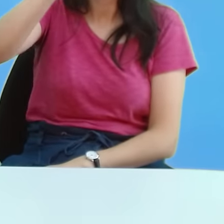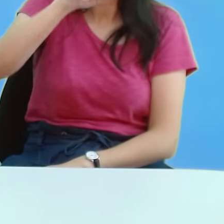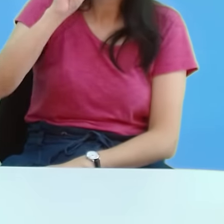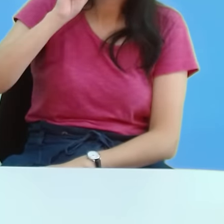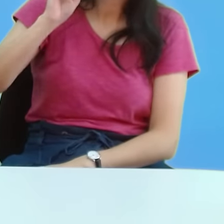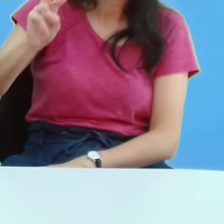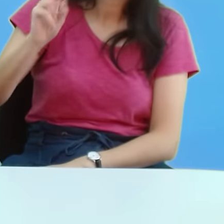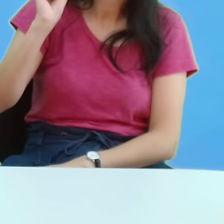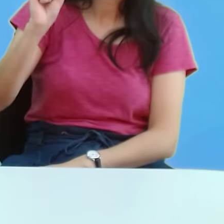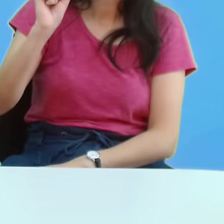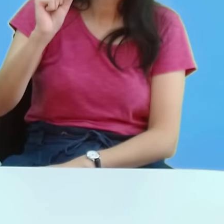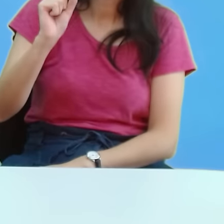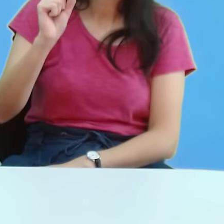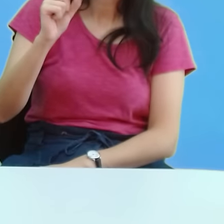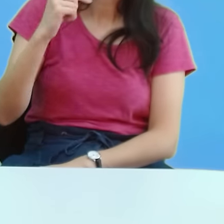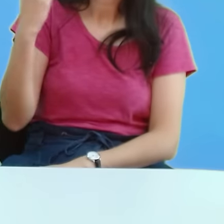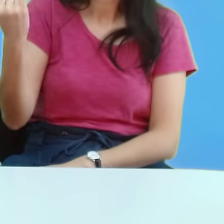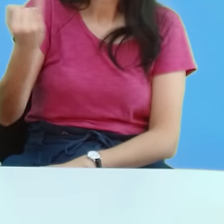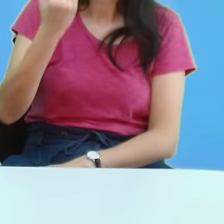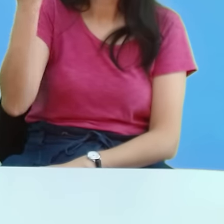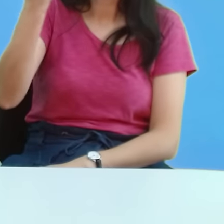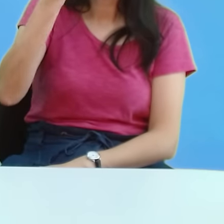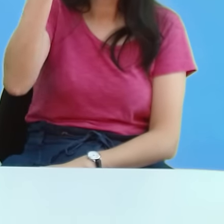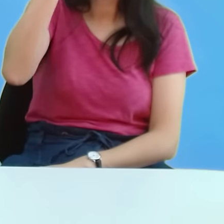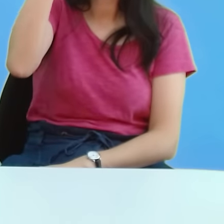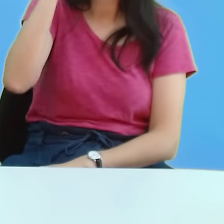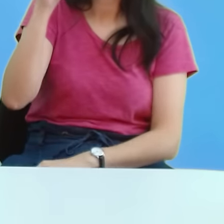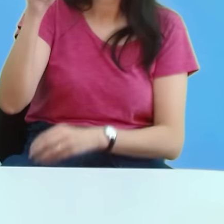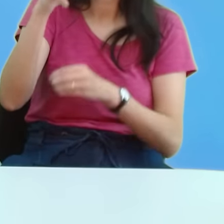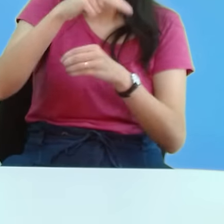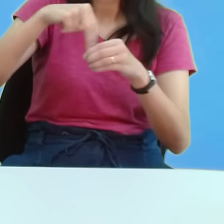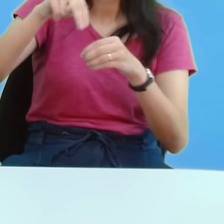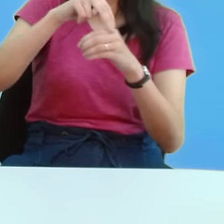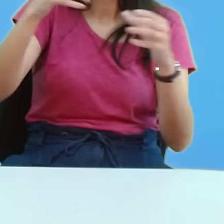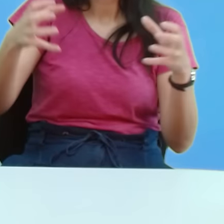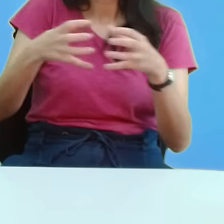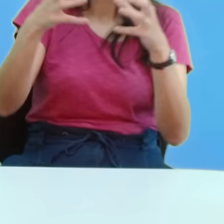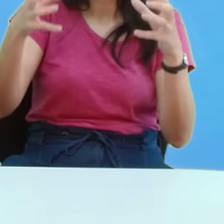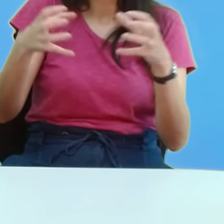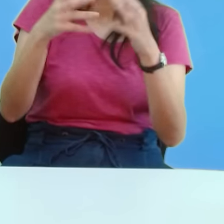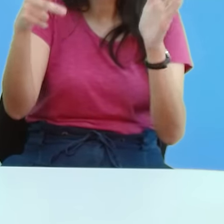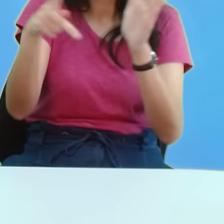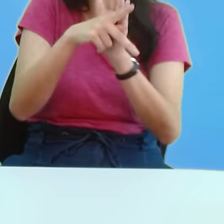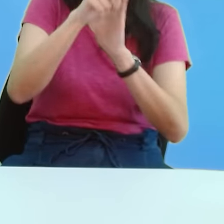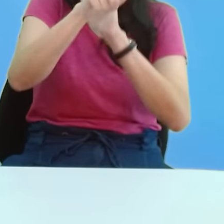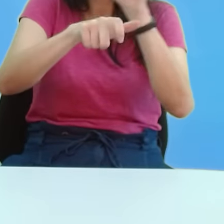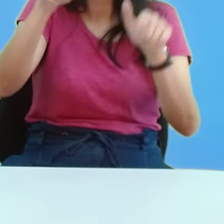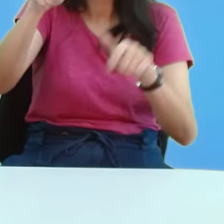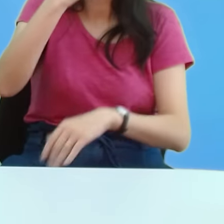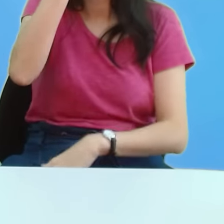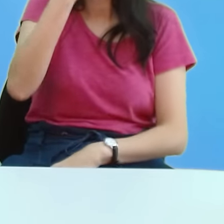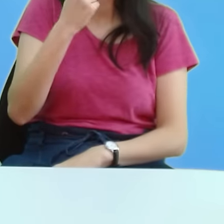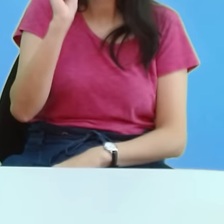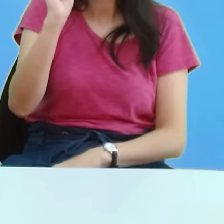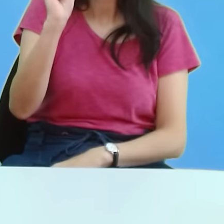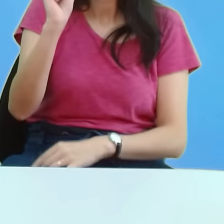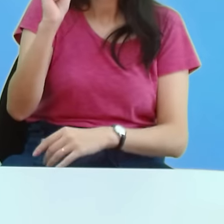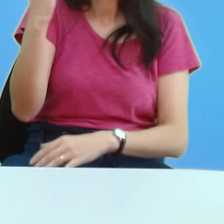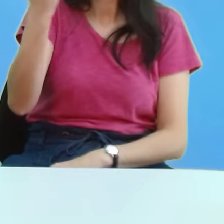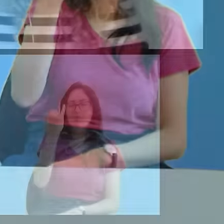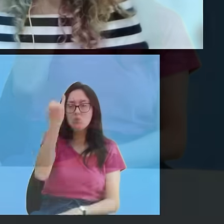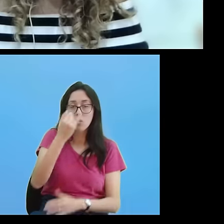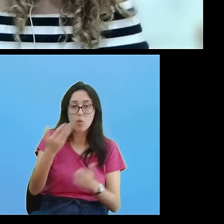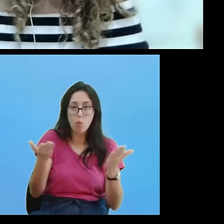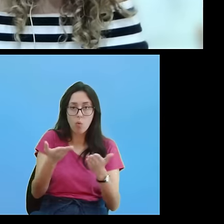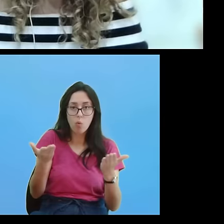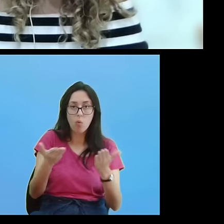a importância, né, deste Núcleo de Convivência para as pessoas cegas. Hoje, nas